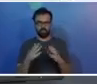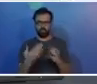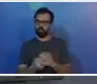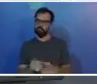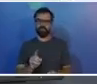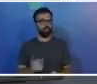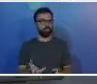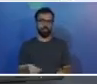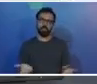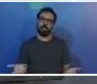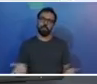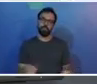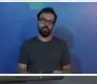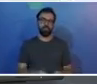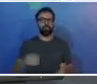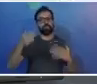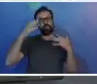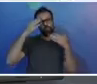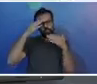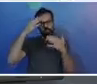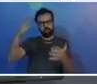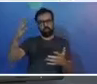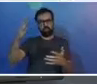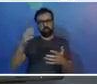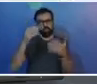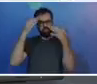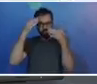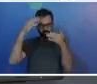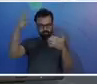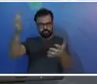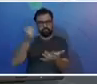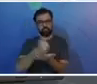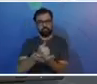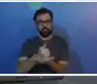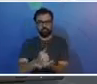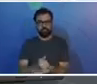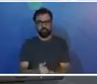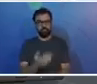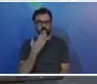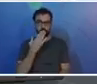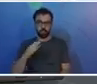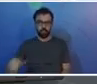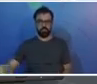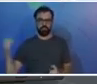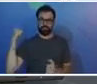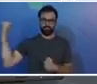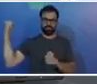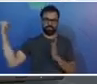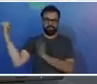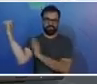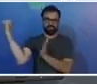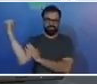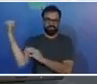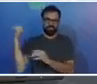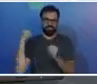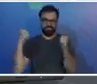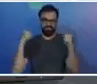acontecendo. Muito obrigada a todos, obrigado pelo apoio. Crianças, guerreiras,